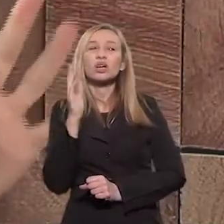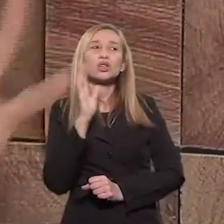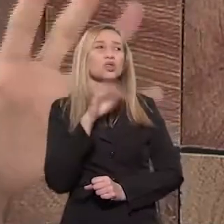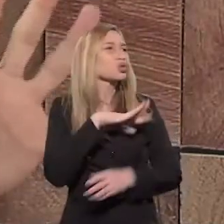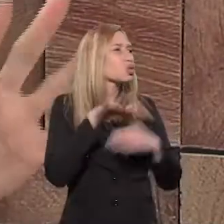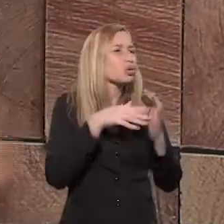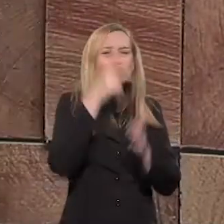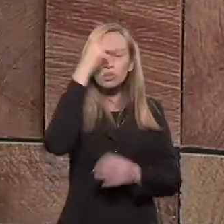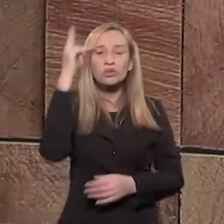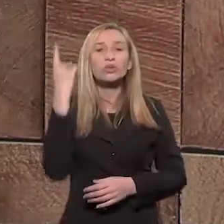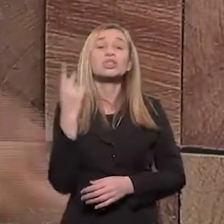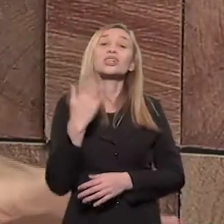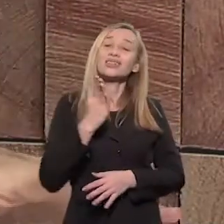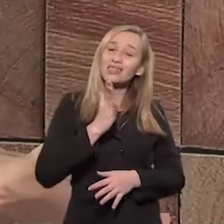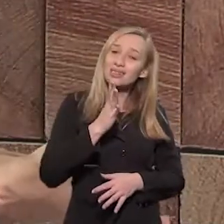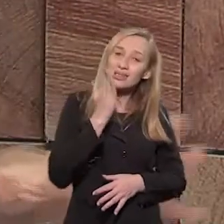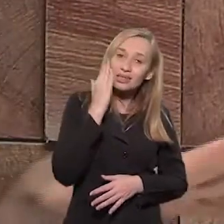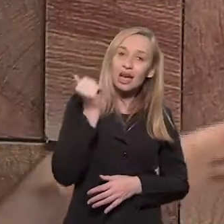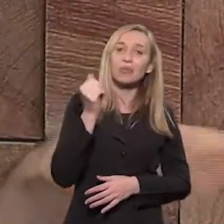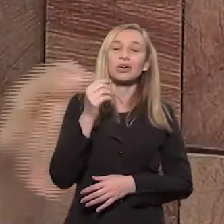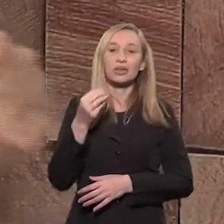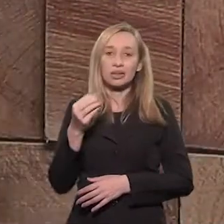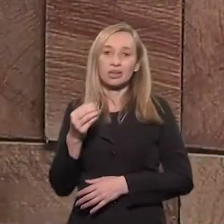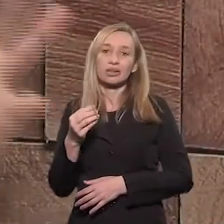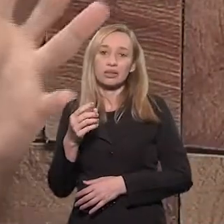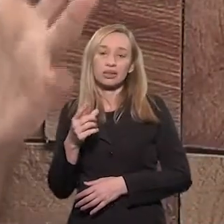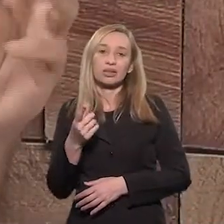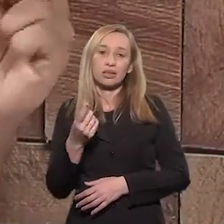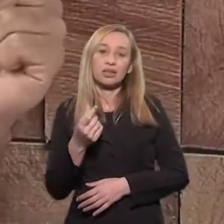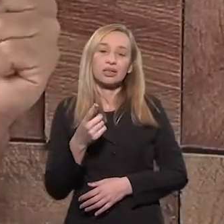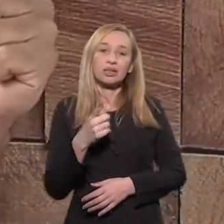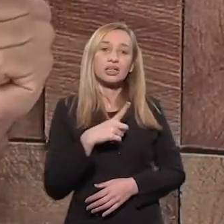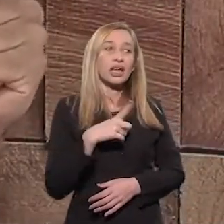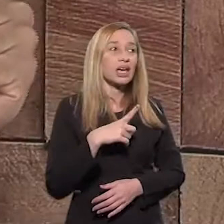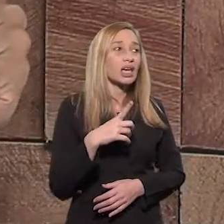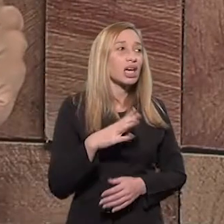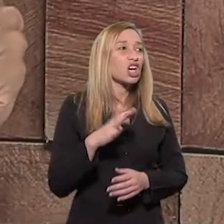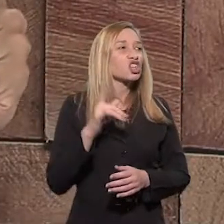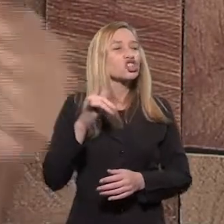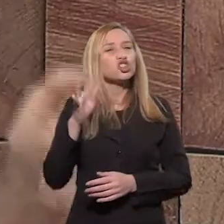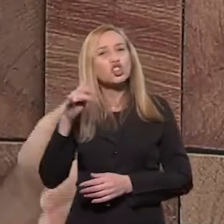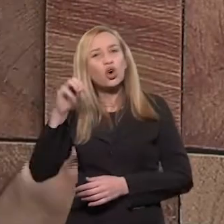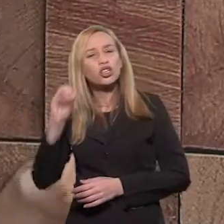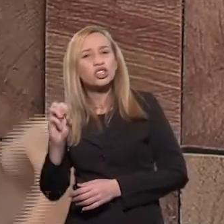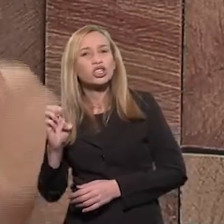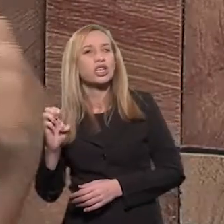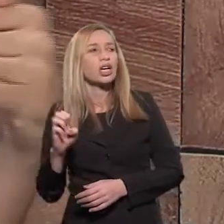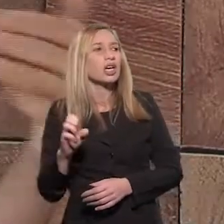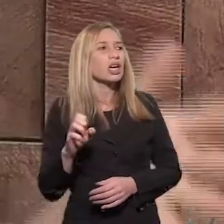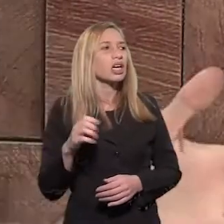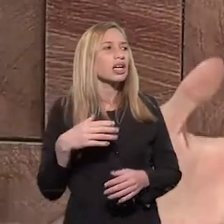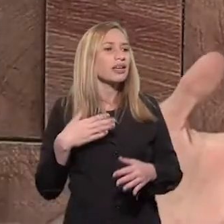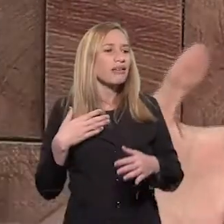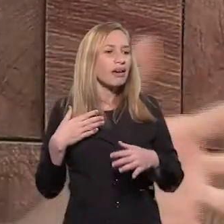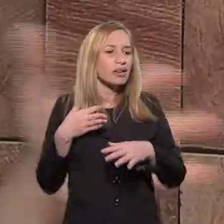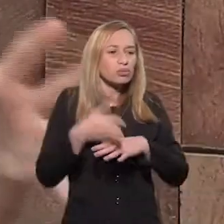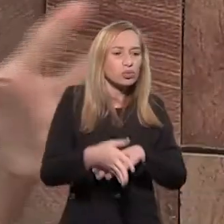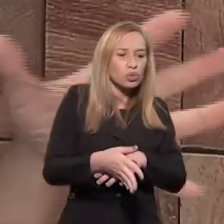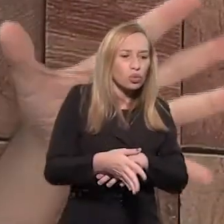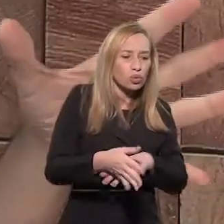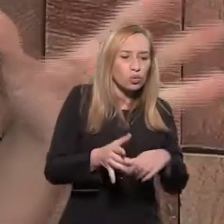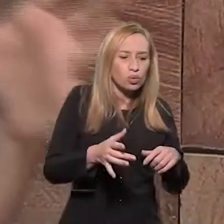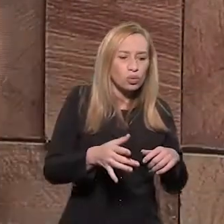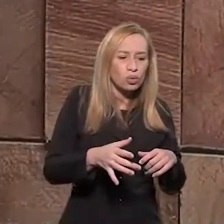nem ter lido, mas sabe. Jorge de Lima, para mim, é dessa envergadura, no entanto, ainda não. Ele entrou num certo